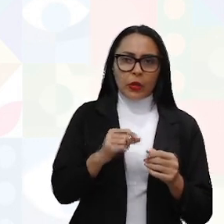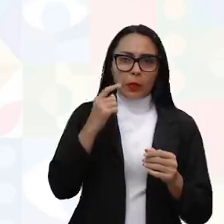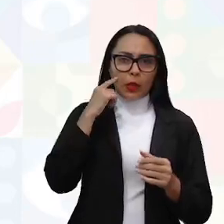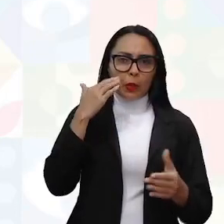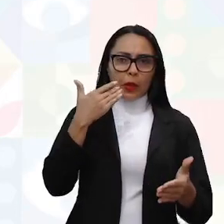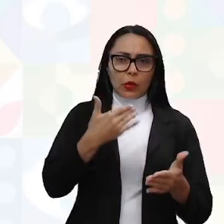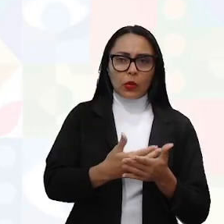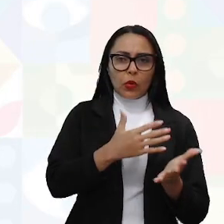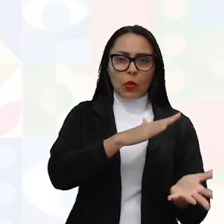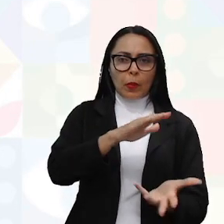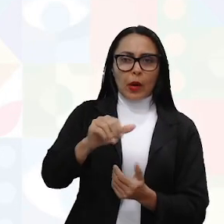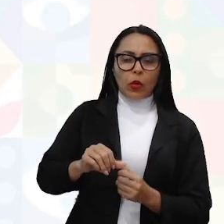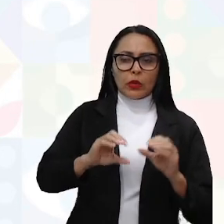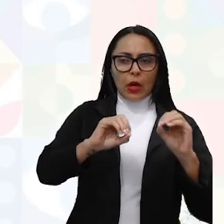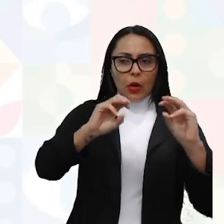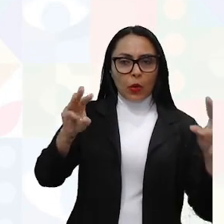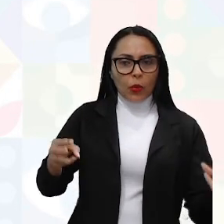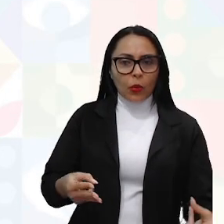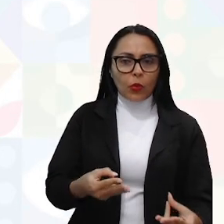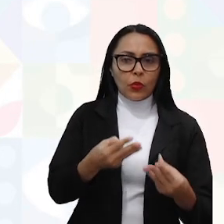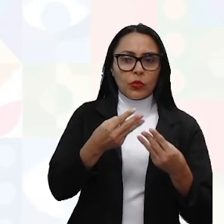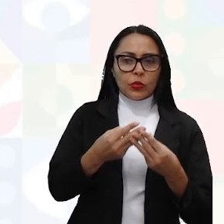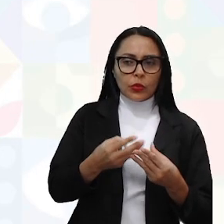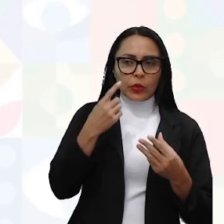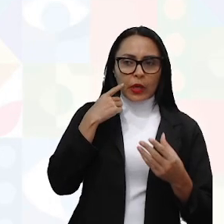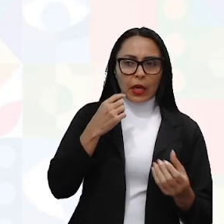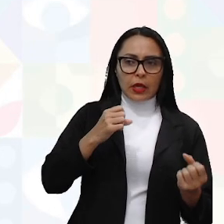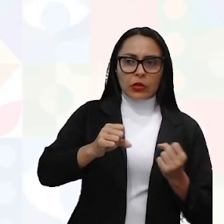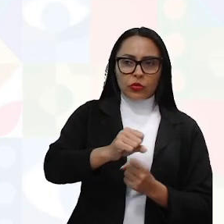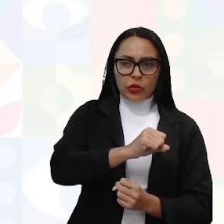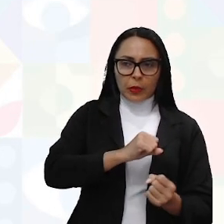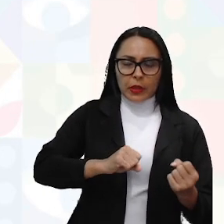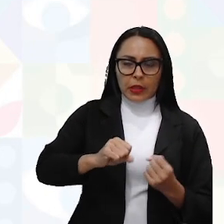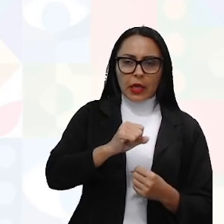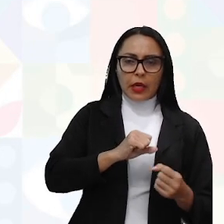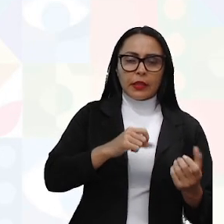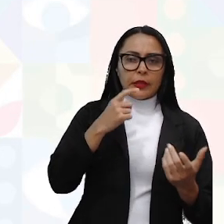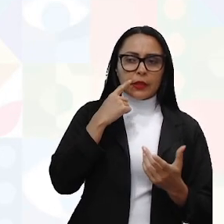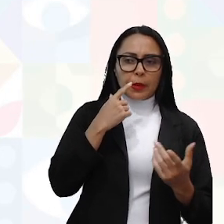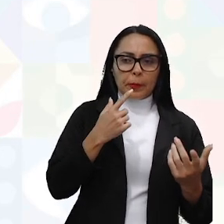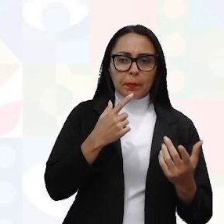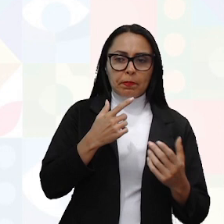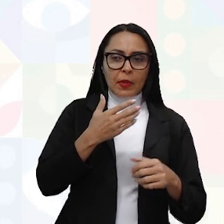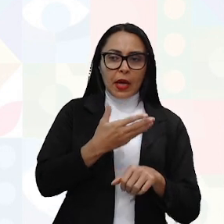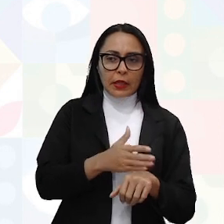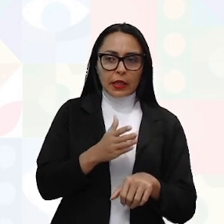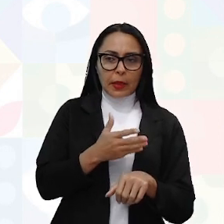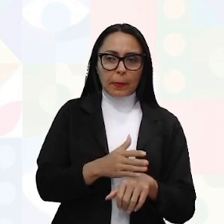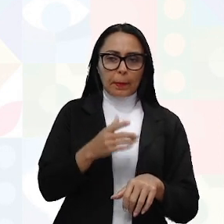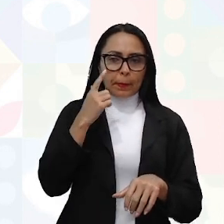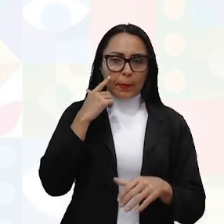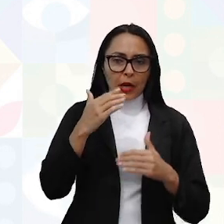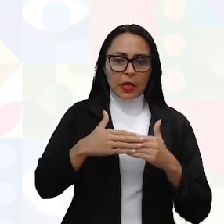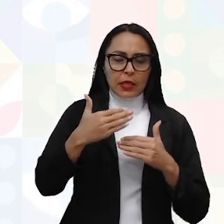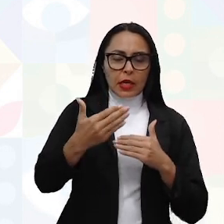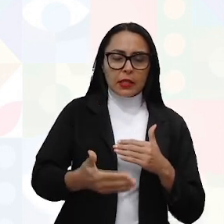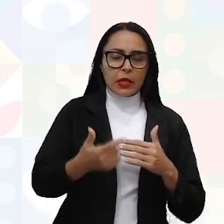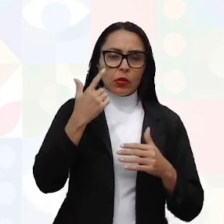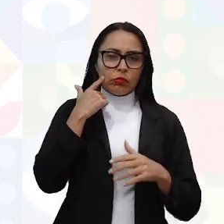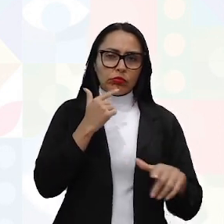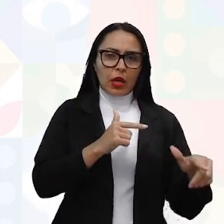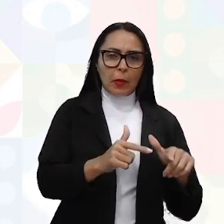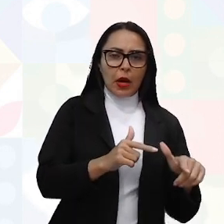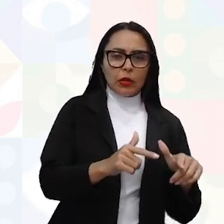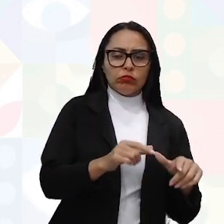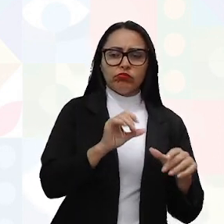ONU. O emprego da sustentabilidade nas cadeias de suprimento, na prática, passa a ser uma atividade